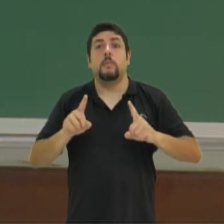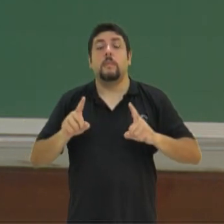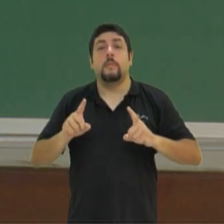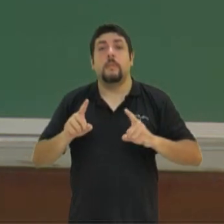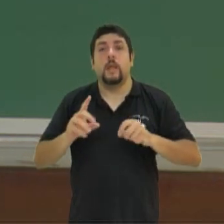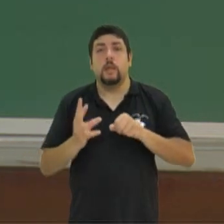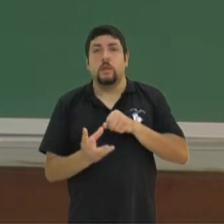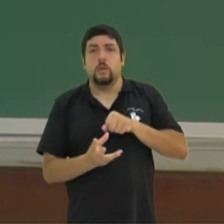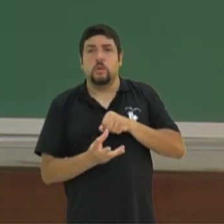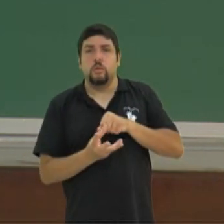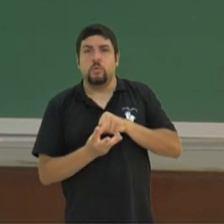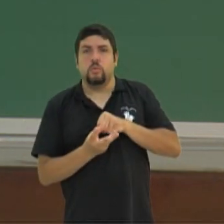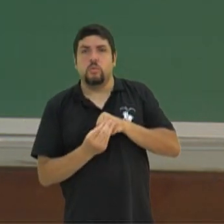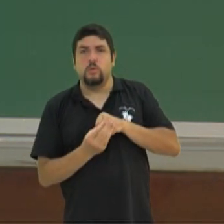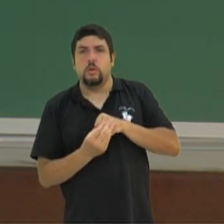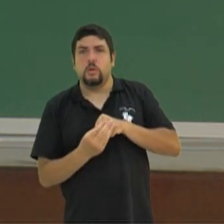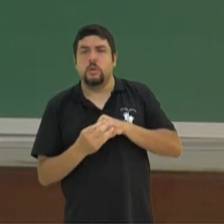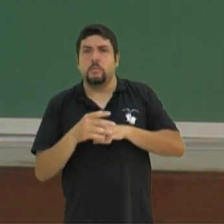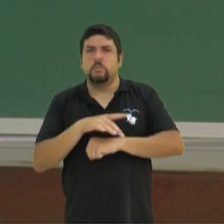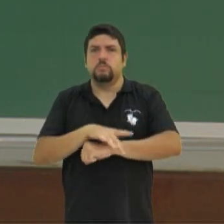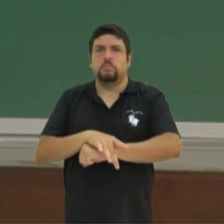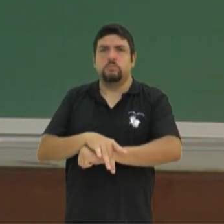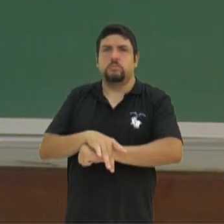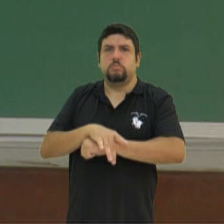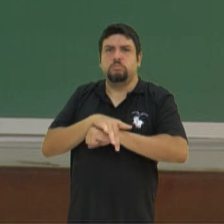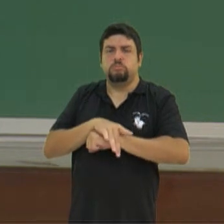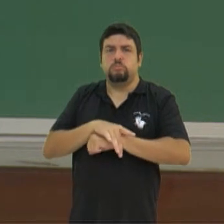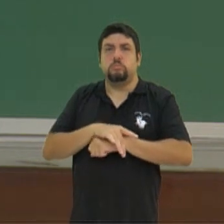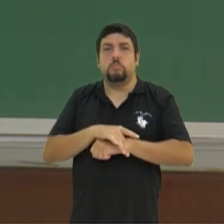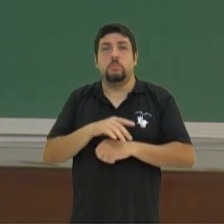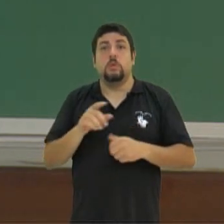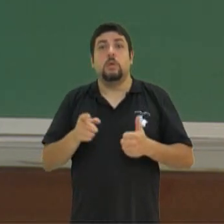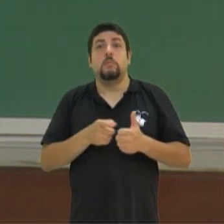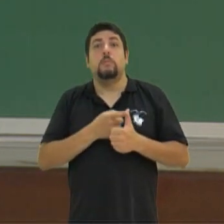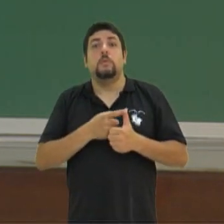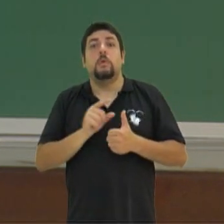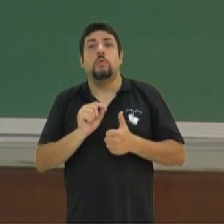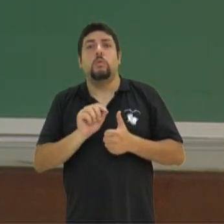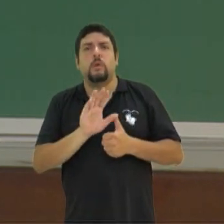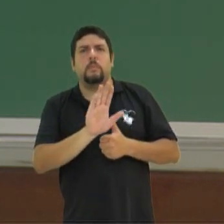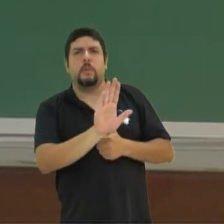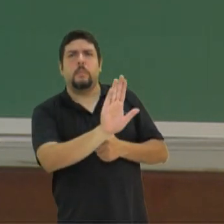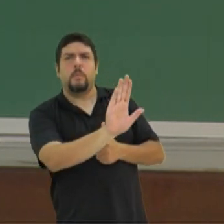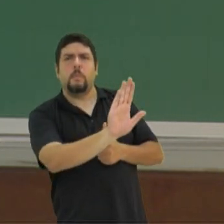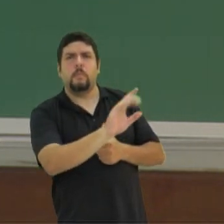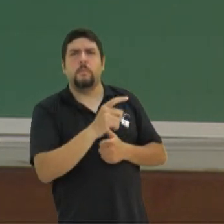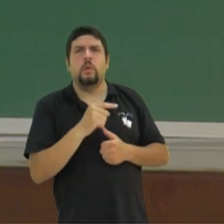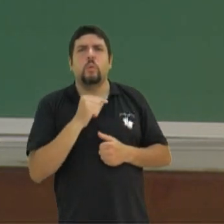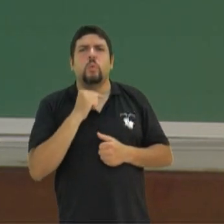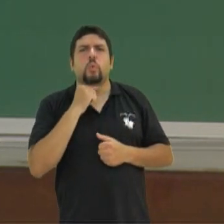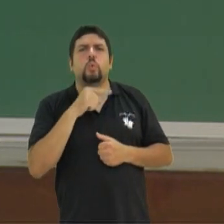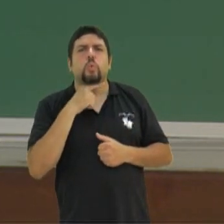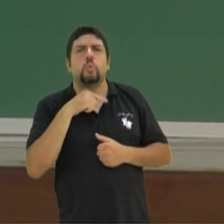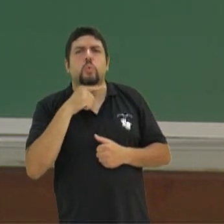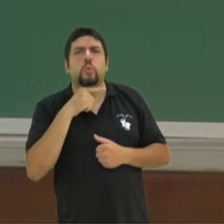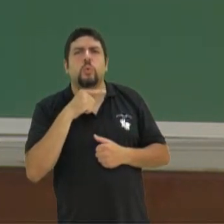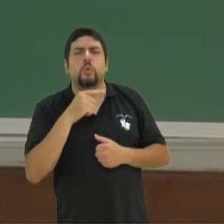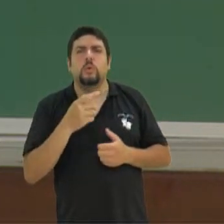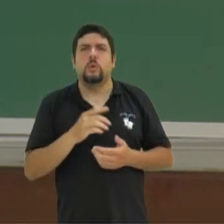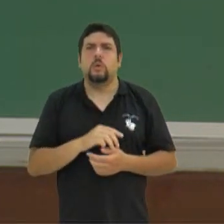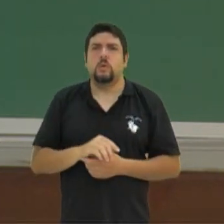um conhecimento seguro, eu preciso primeiro partir para a dúvida metódica, a dúvida